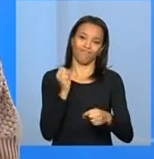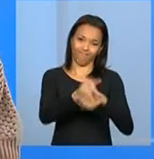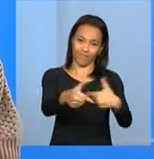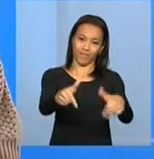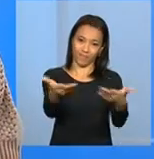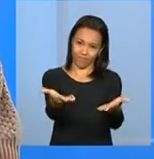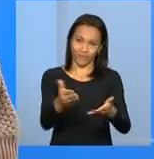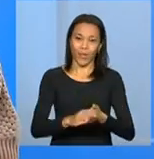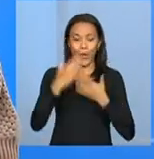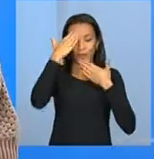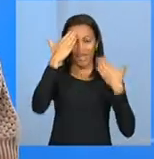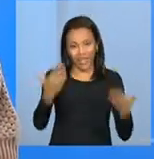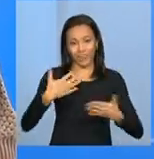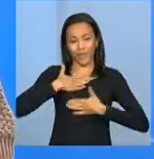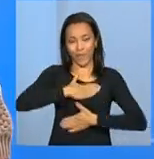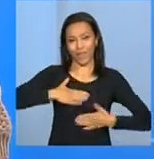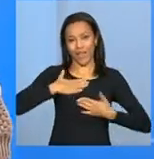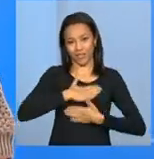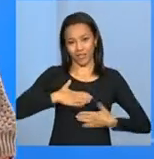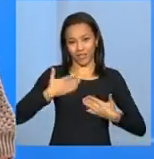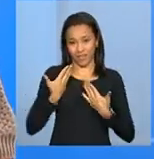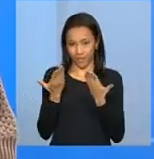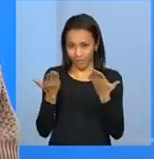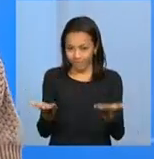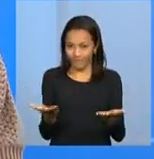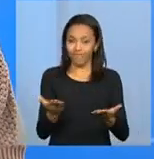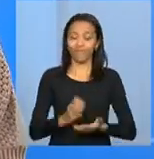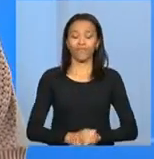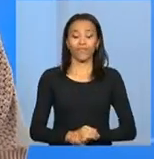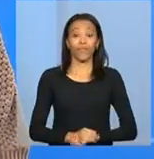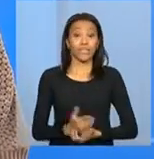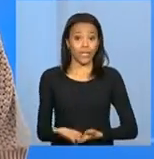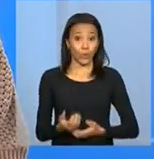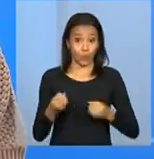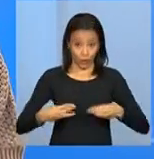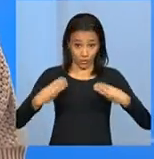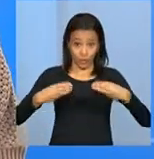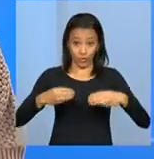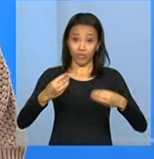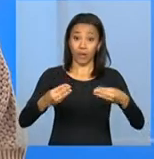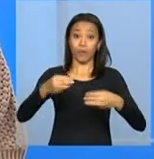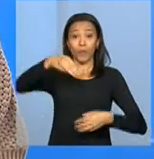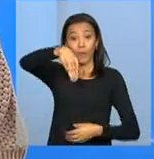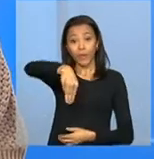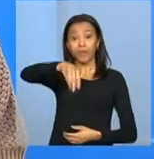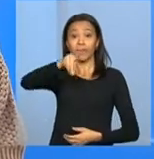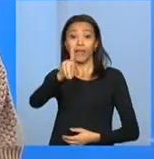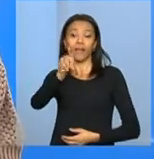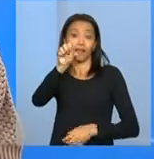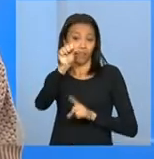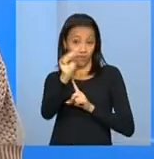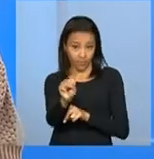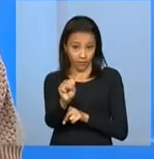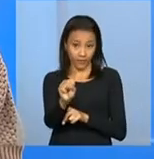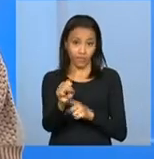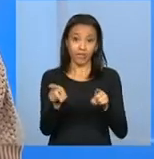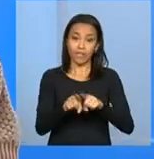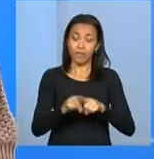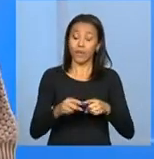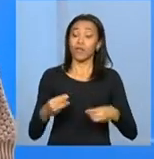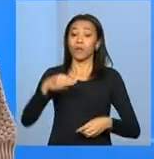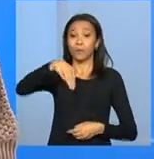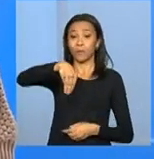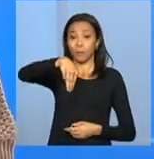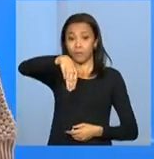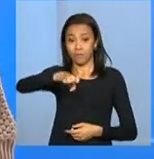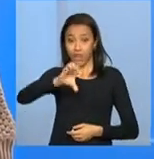Muito obrigada, foi um prazer estar com vocês. E os Ministérios do Desenvolvimento Social e Combate à Fome, o Ministério da Educação,